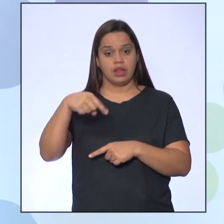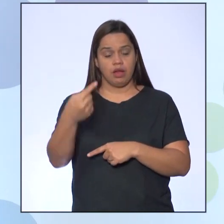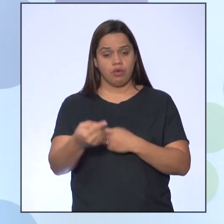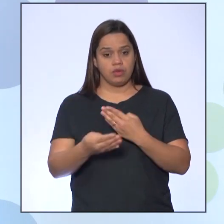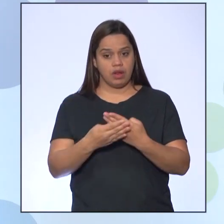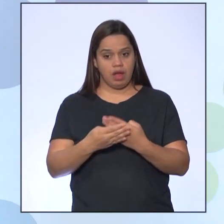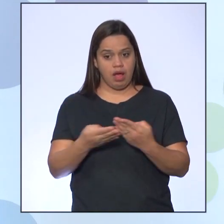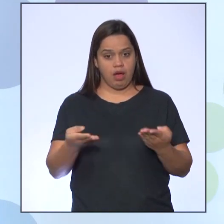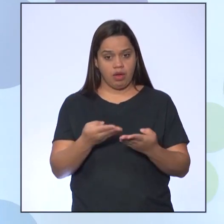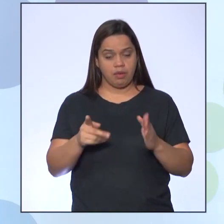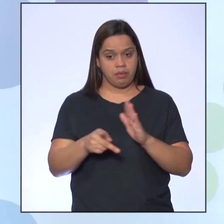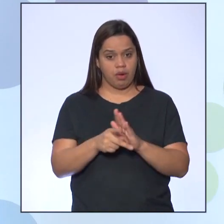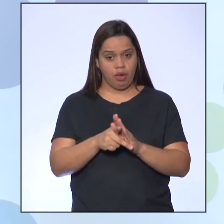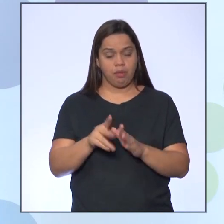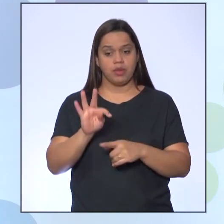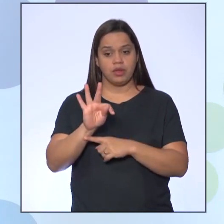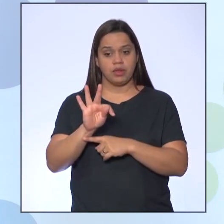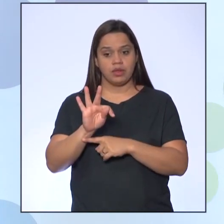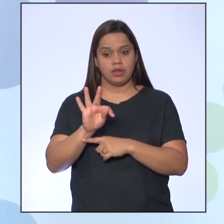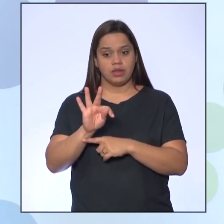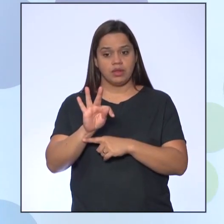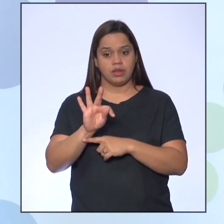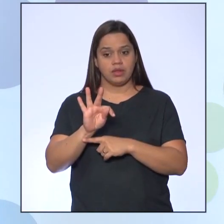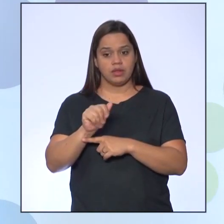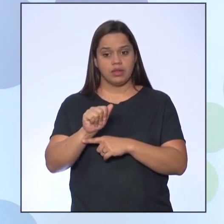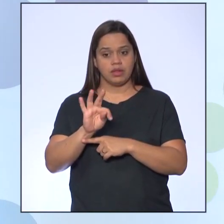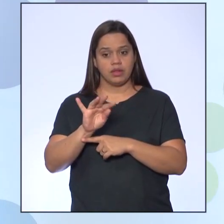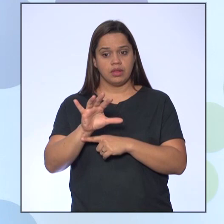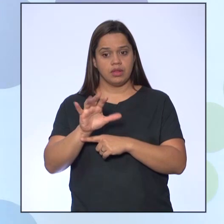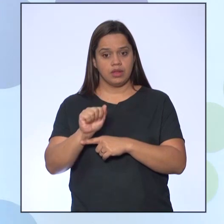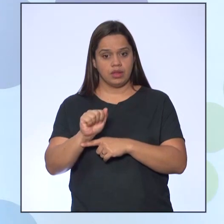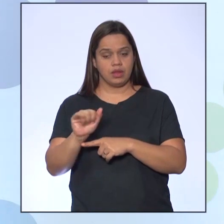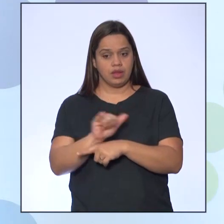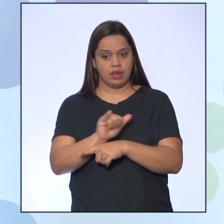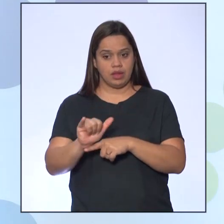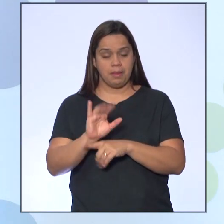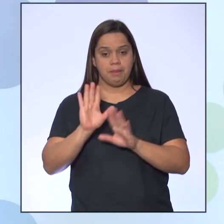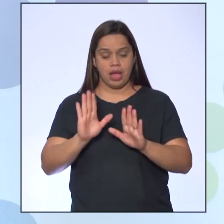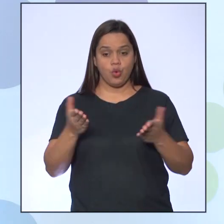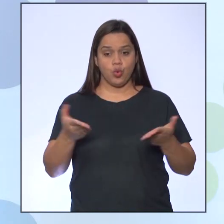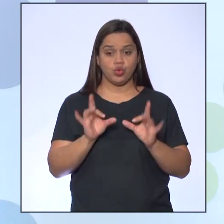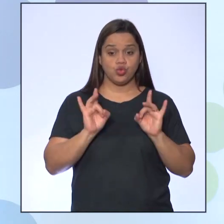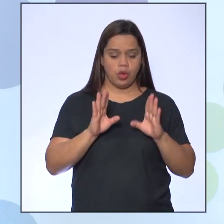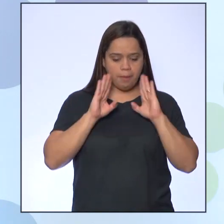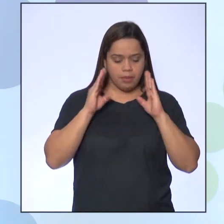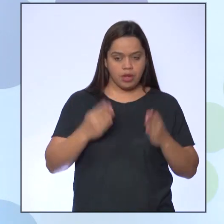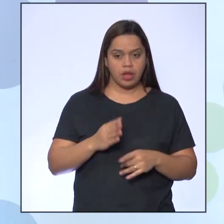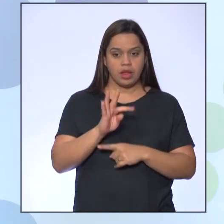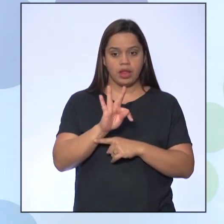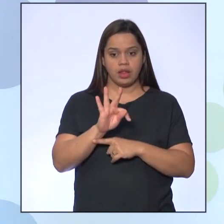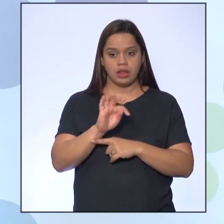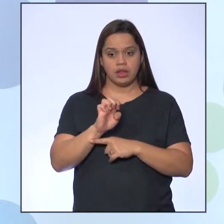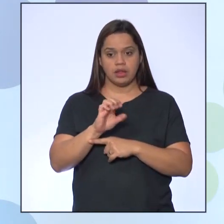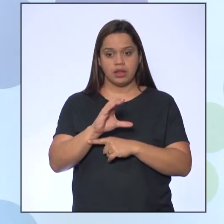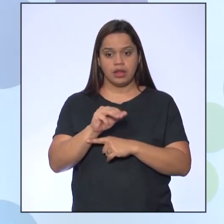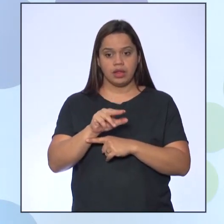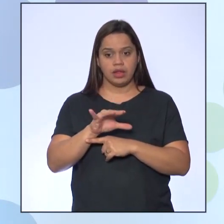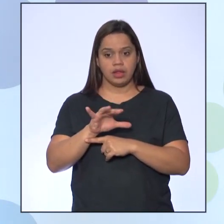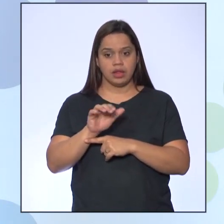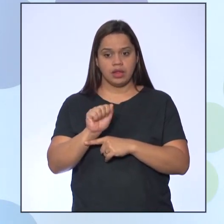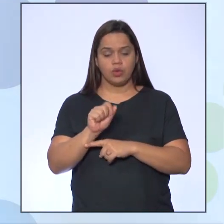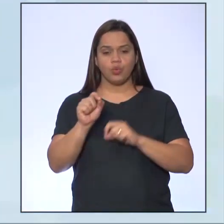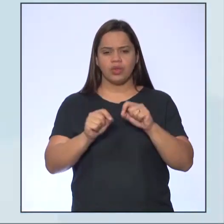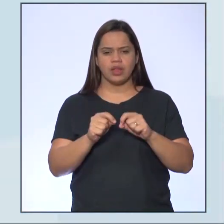tática, mas uma depende da outra, a gente vai descobrir ao final das duas aulas, tá bom? Então, assim, a técnica, ela está relacionada